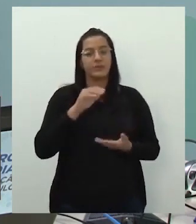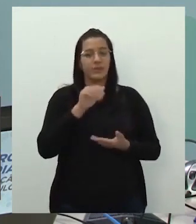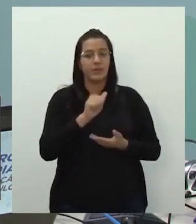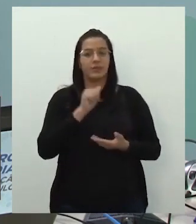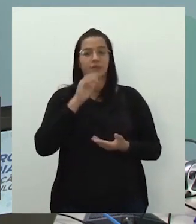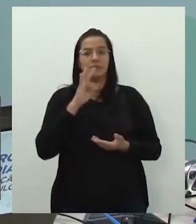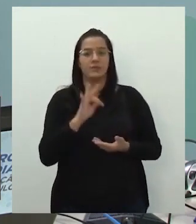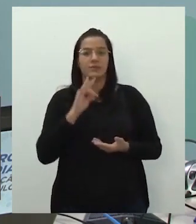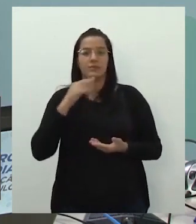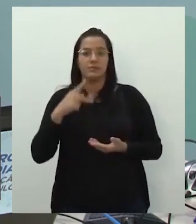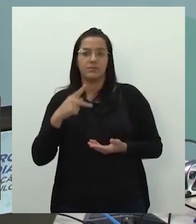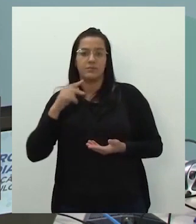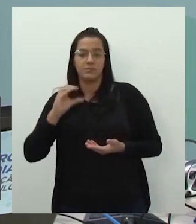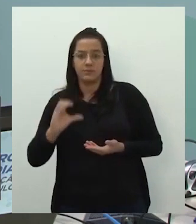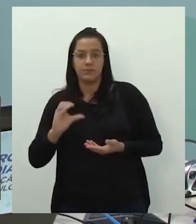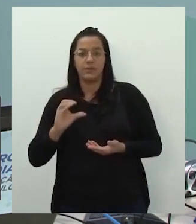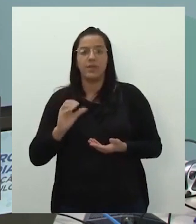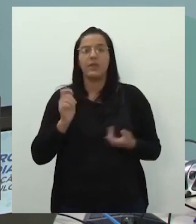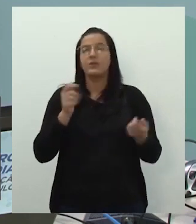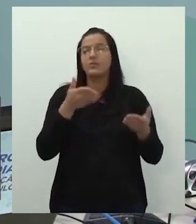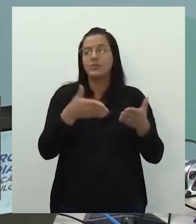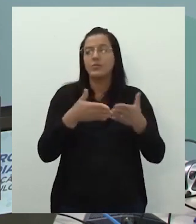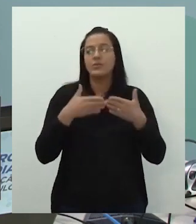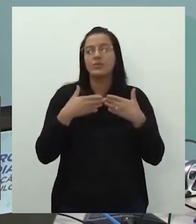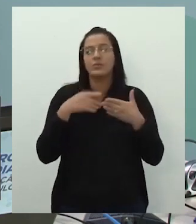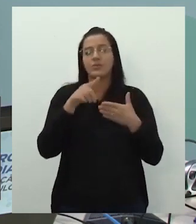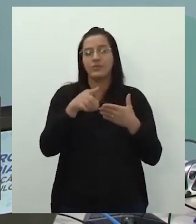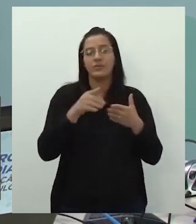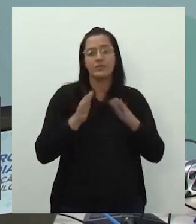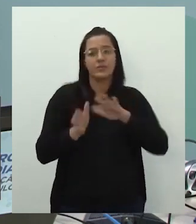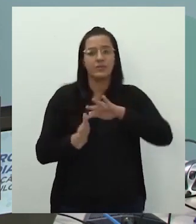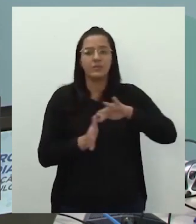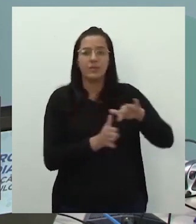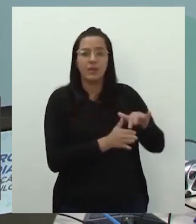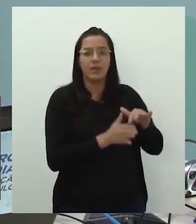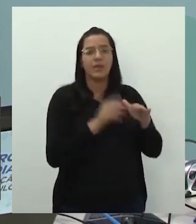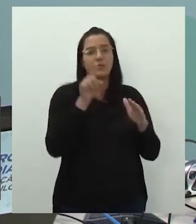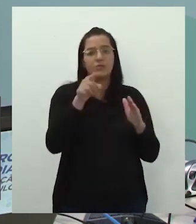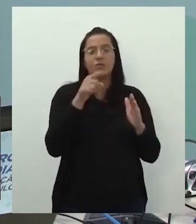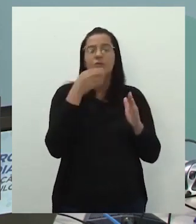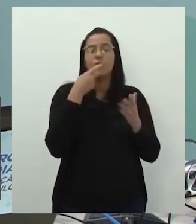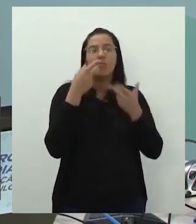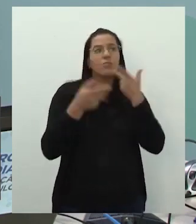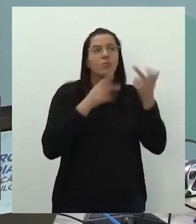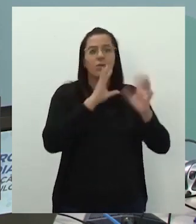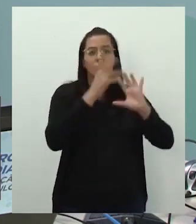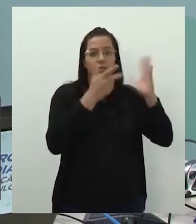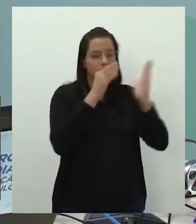vocês separassem o diário de bordo, que fizessem os seus registros.